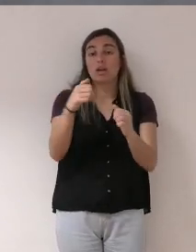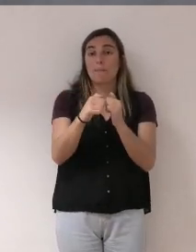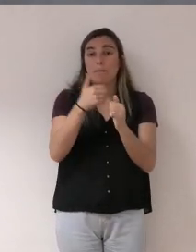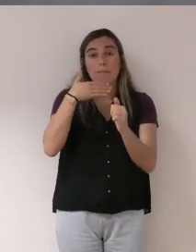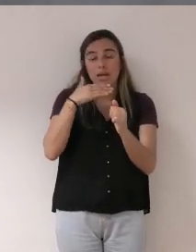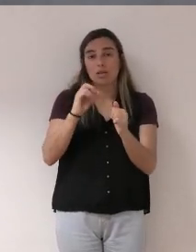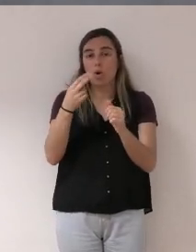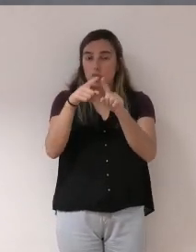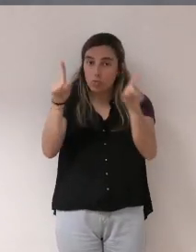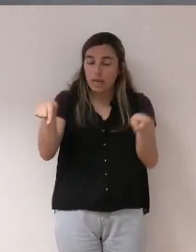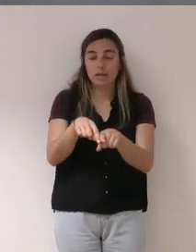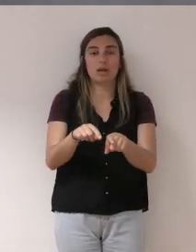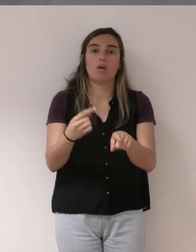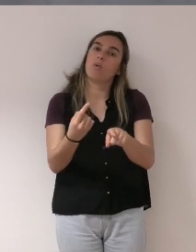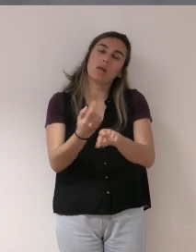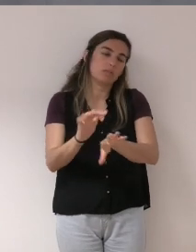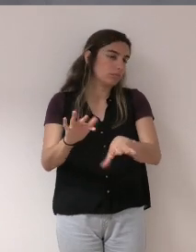do ecrã,